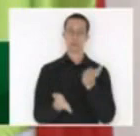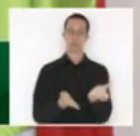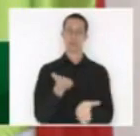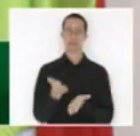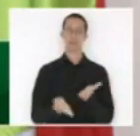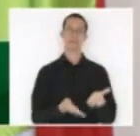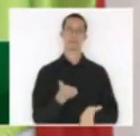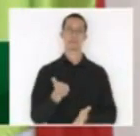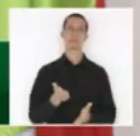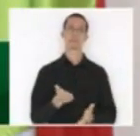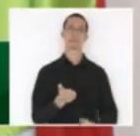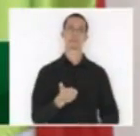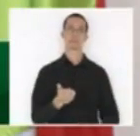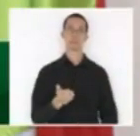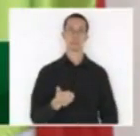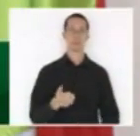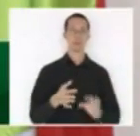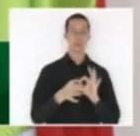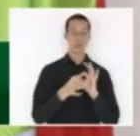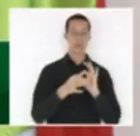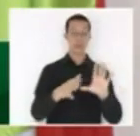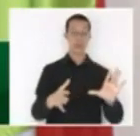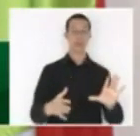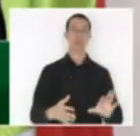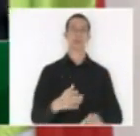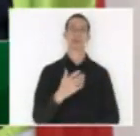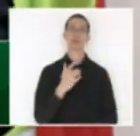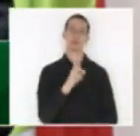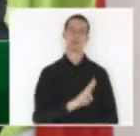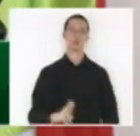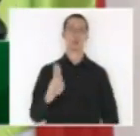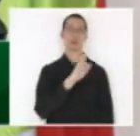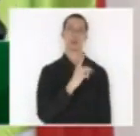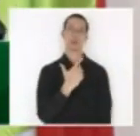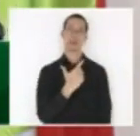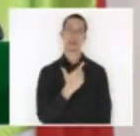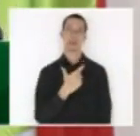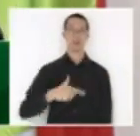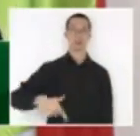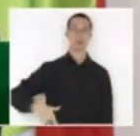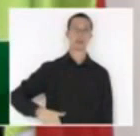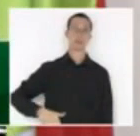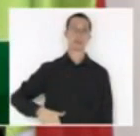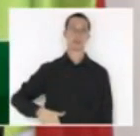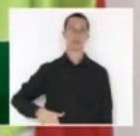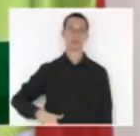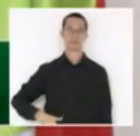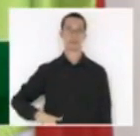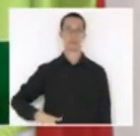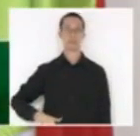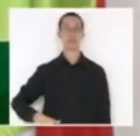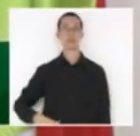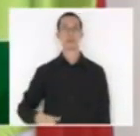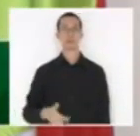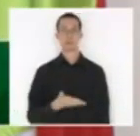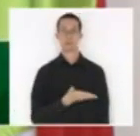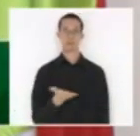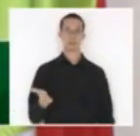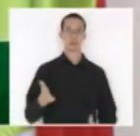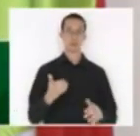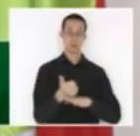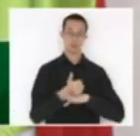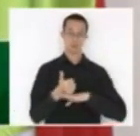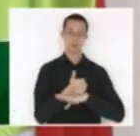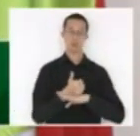e disponibilização da arma e do porte de arma para os nossos profissionais